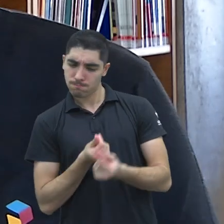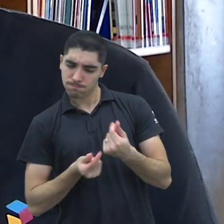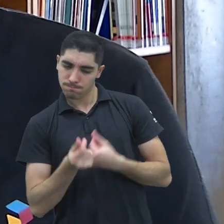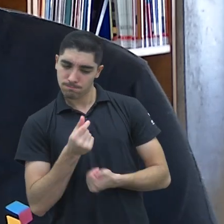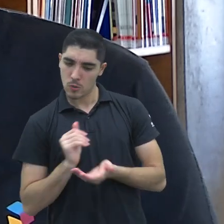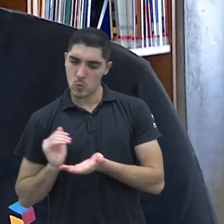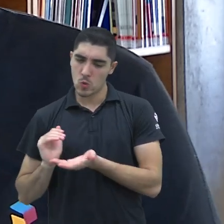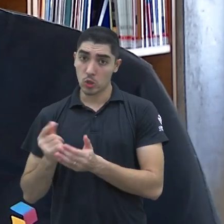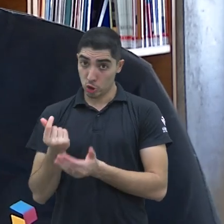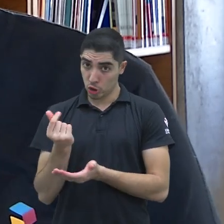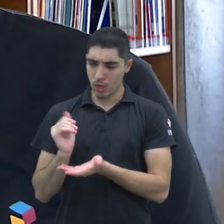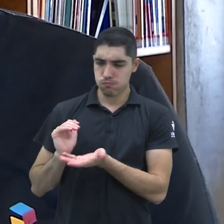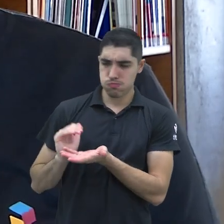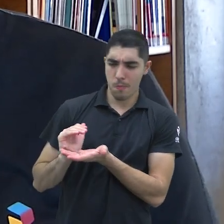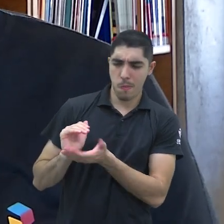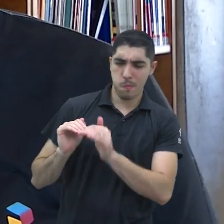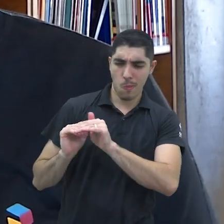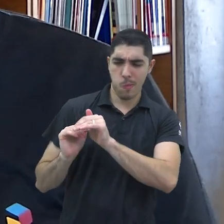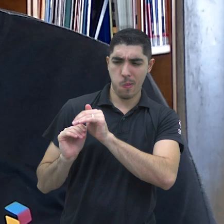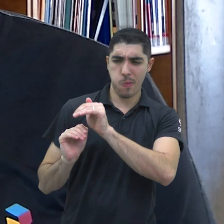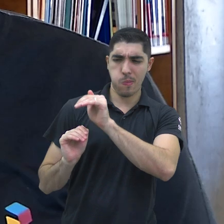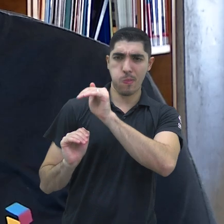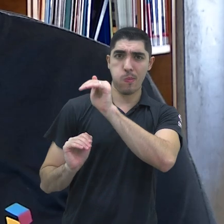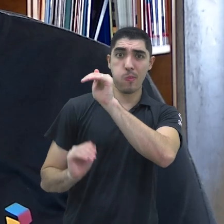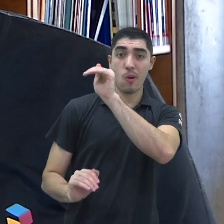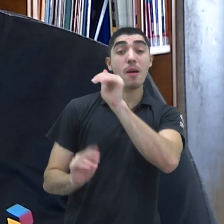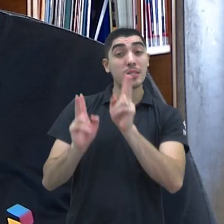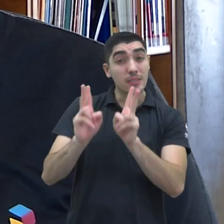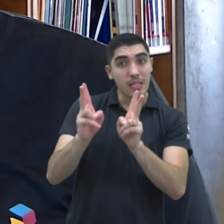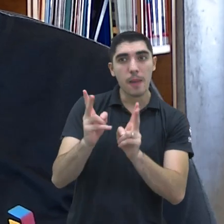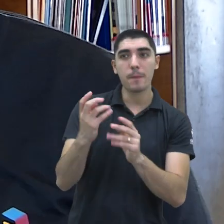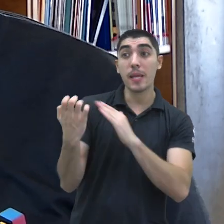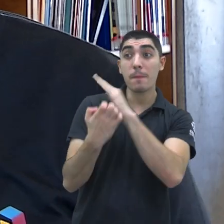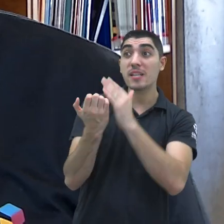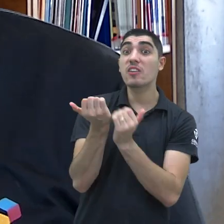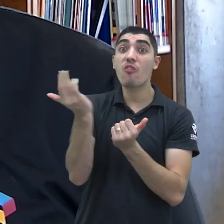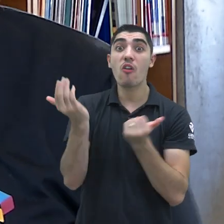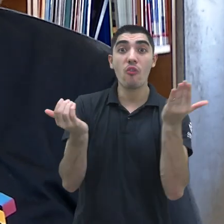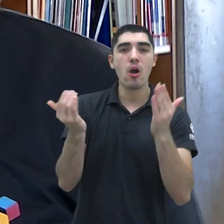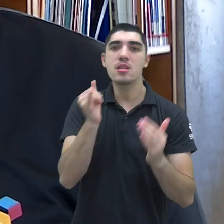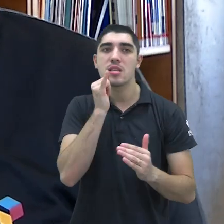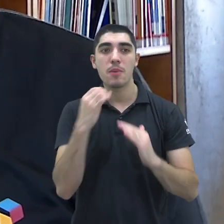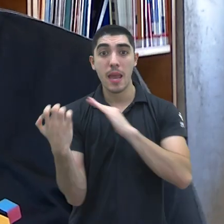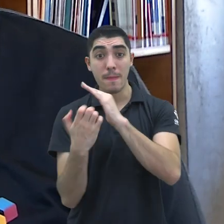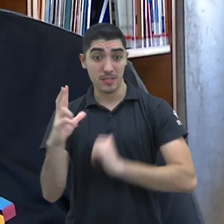capital financeiro, muito capital vindo do estrangeiro, né?